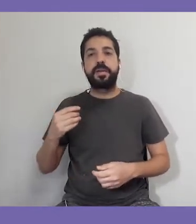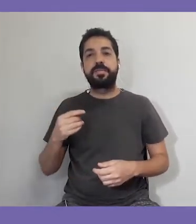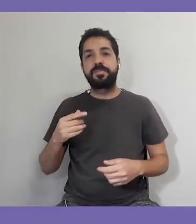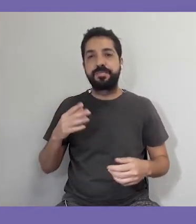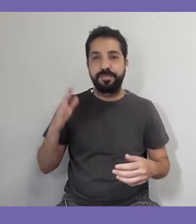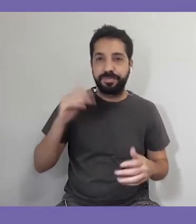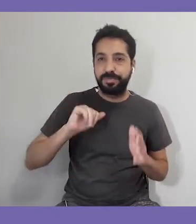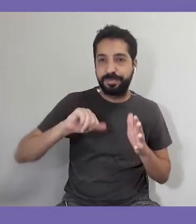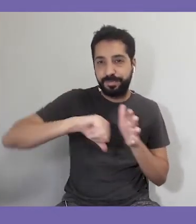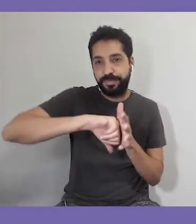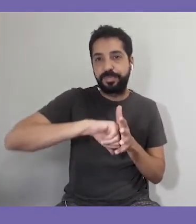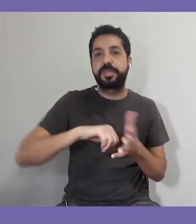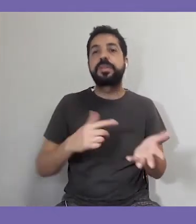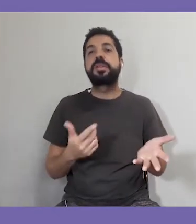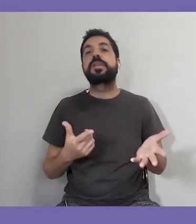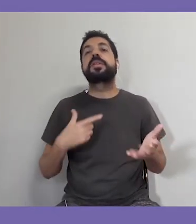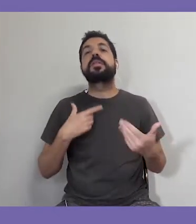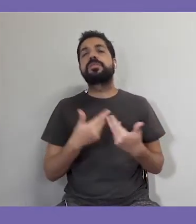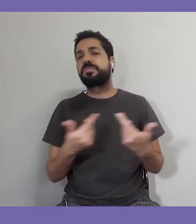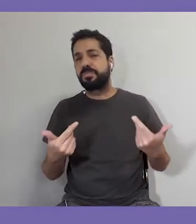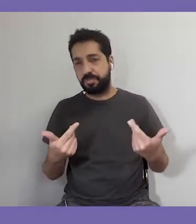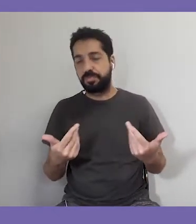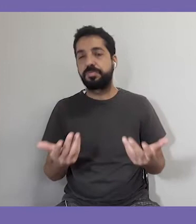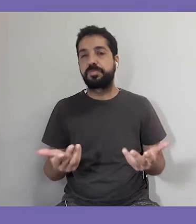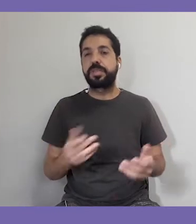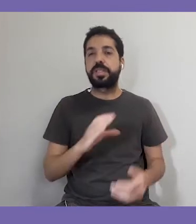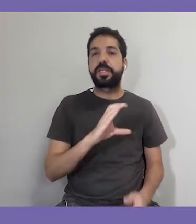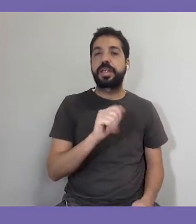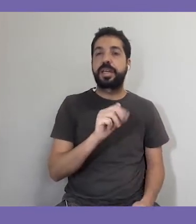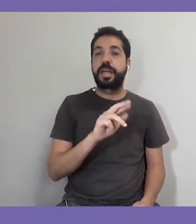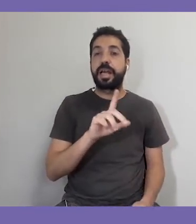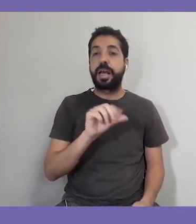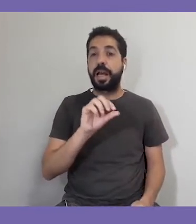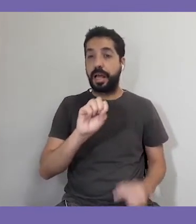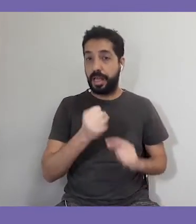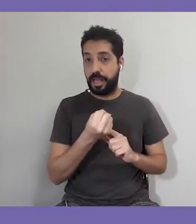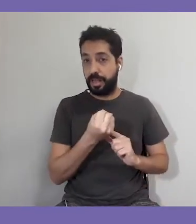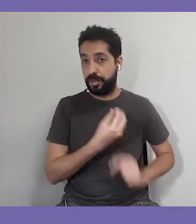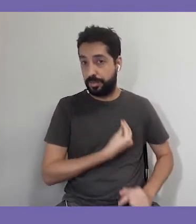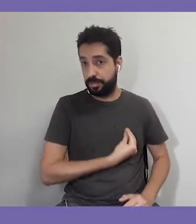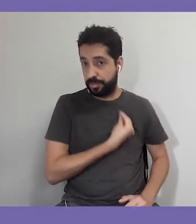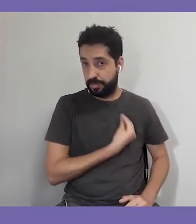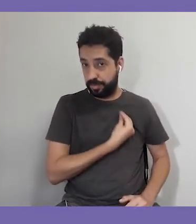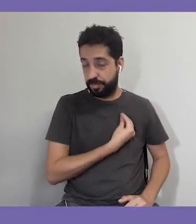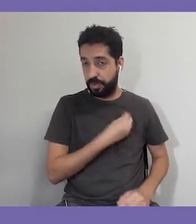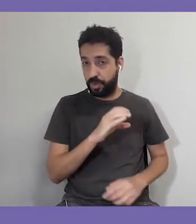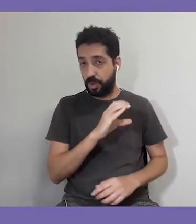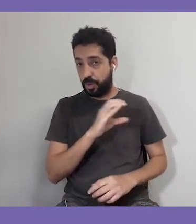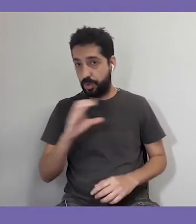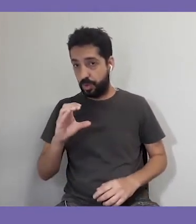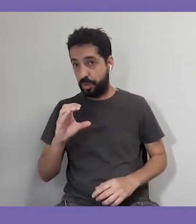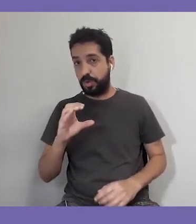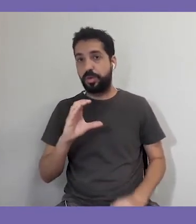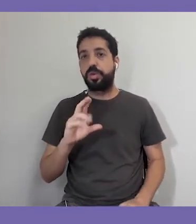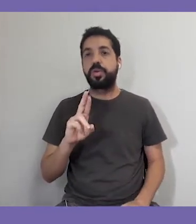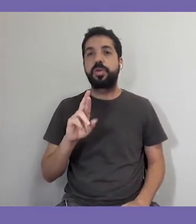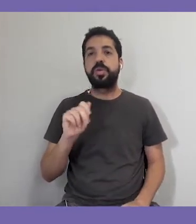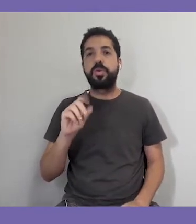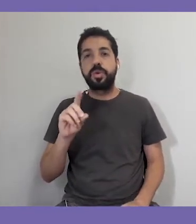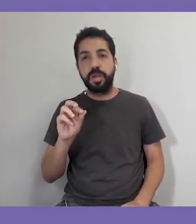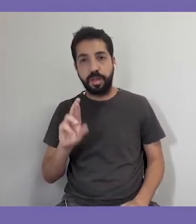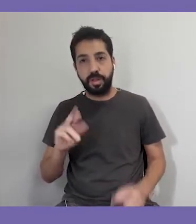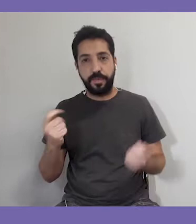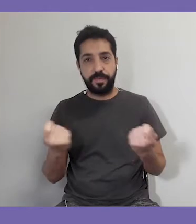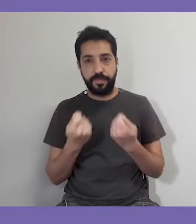de Ontem, Aos de Sempre. Participarão da live Cardes Amâncio, Cardes, olá, Olá, boa coordenador noite. e